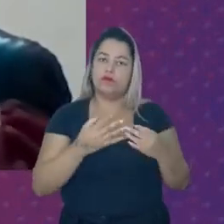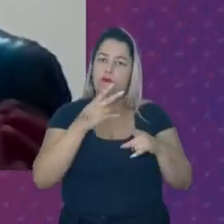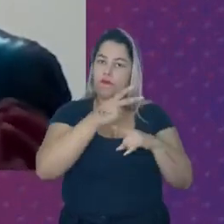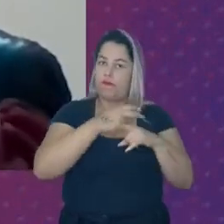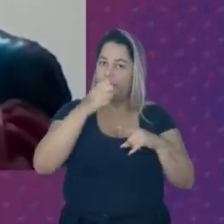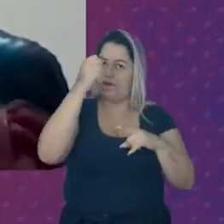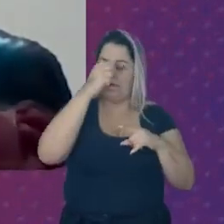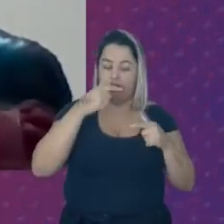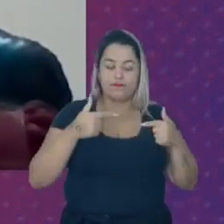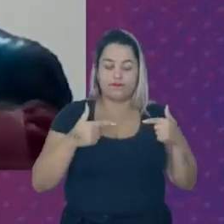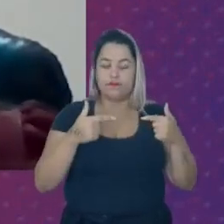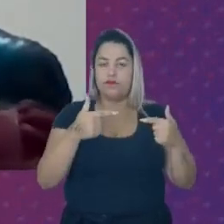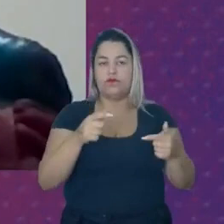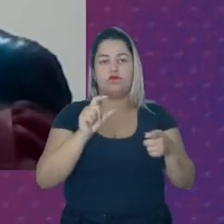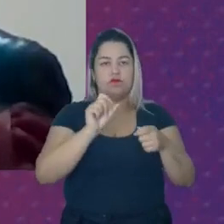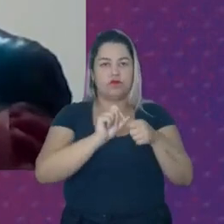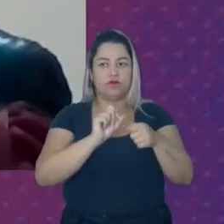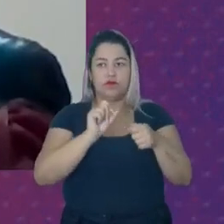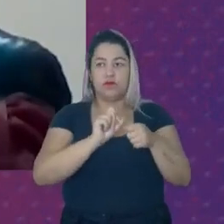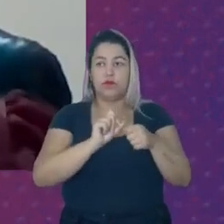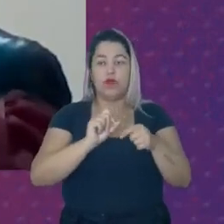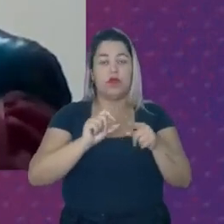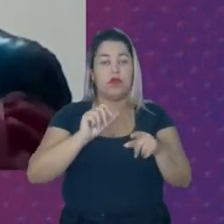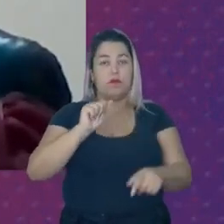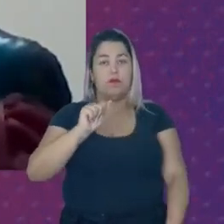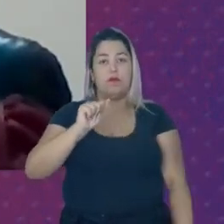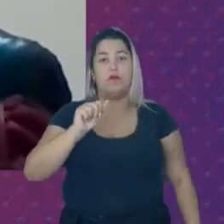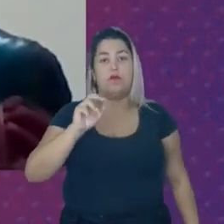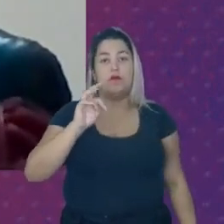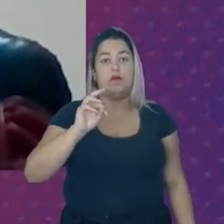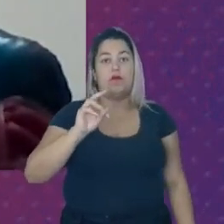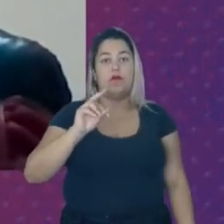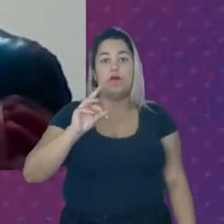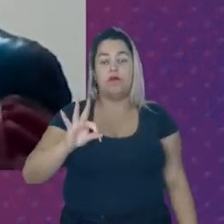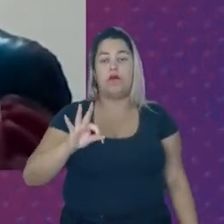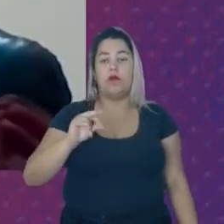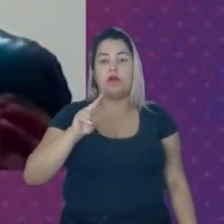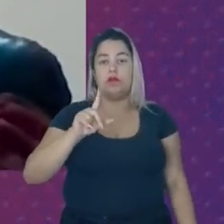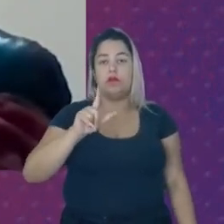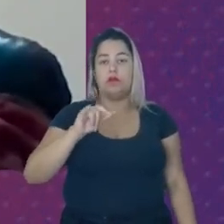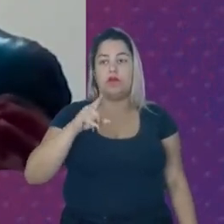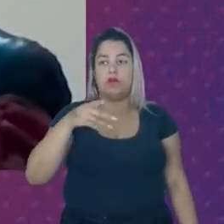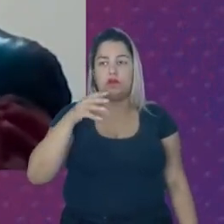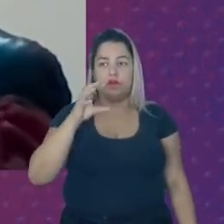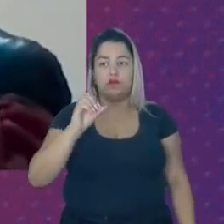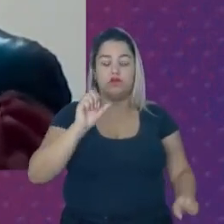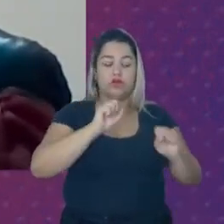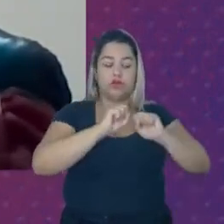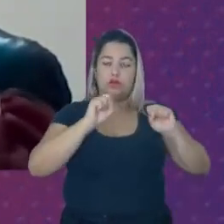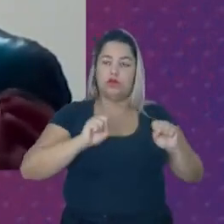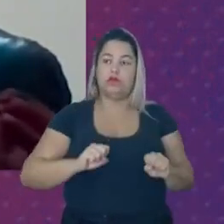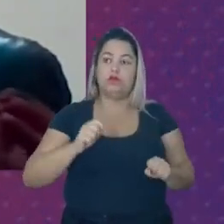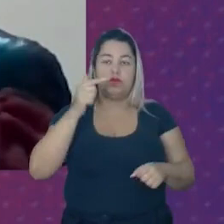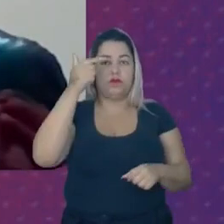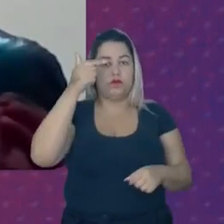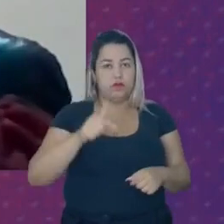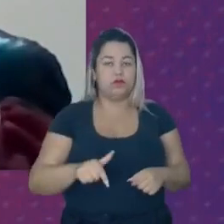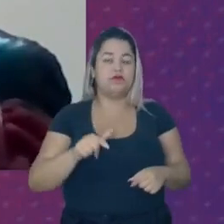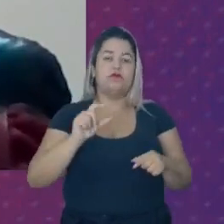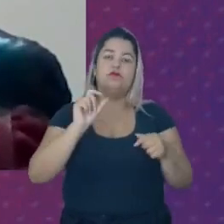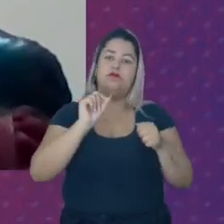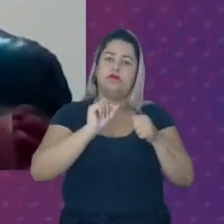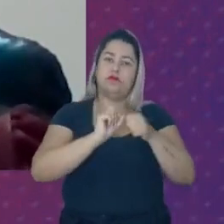esse desafio de realizar uma atualização da base de dados para que o sistema ele seja capaz de fazer